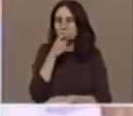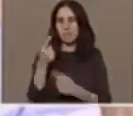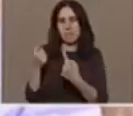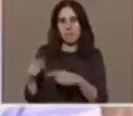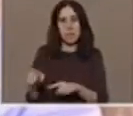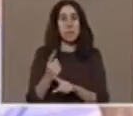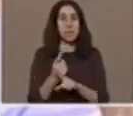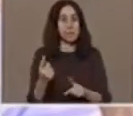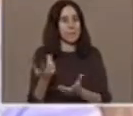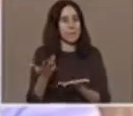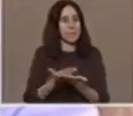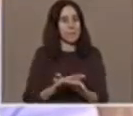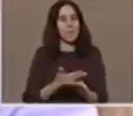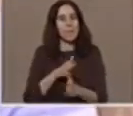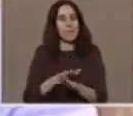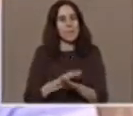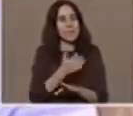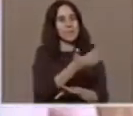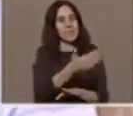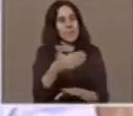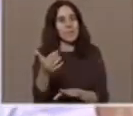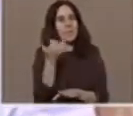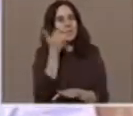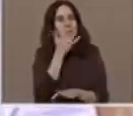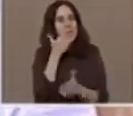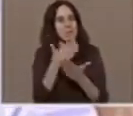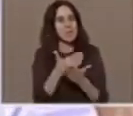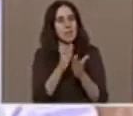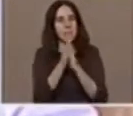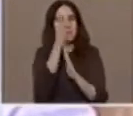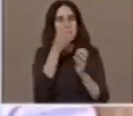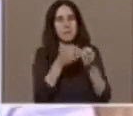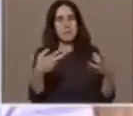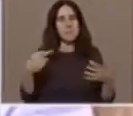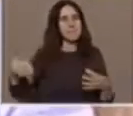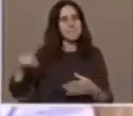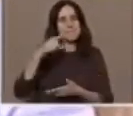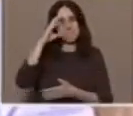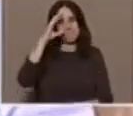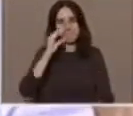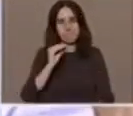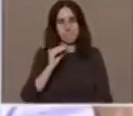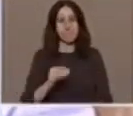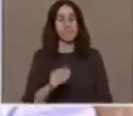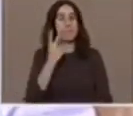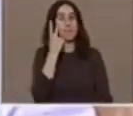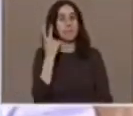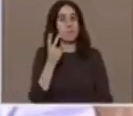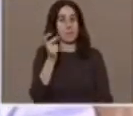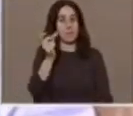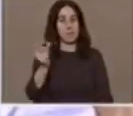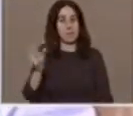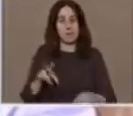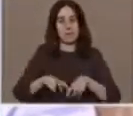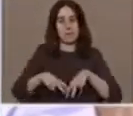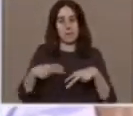alegria de dar pão e peixe para que Deus os multiplique. Nas suas vidas, os homens